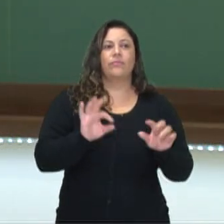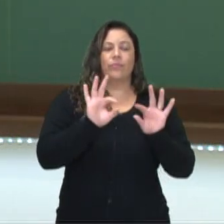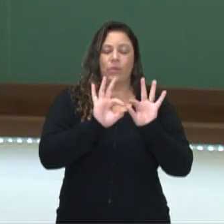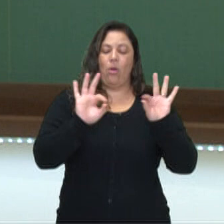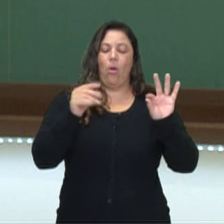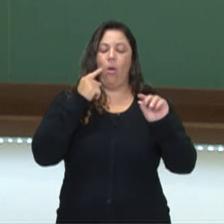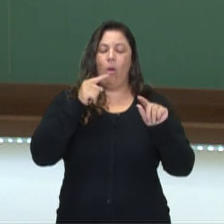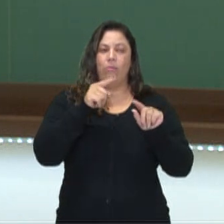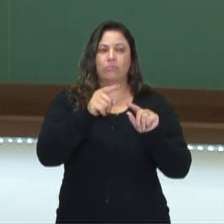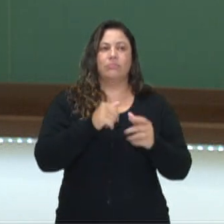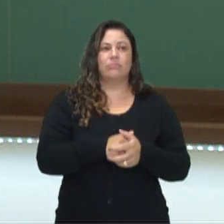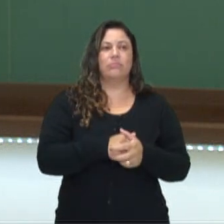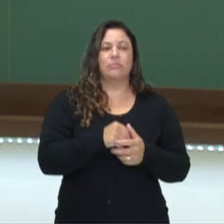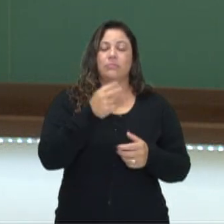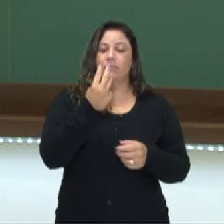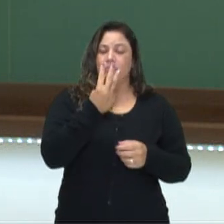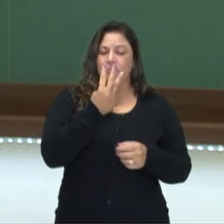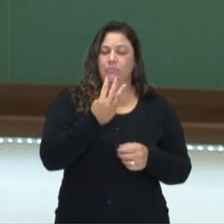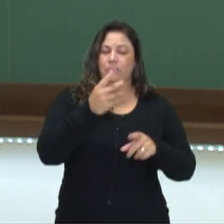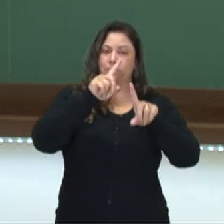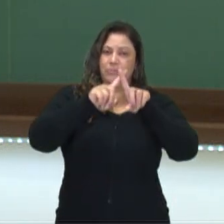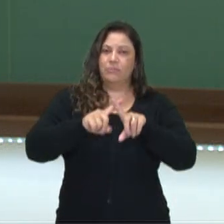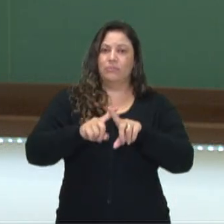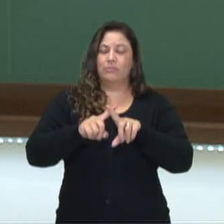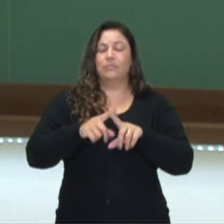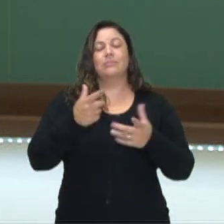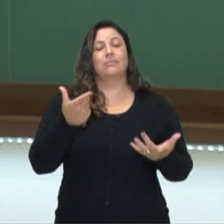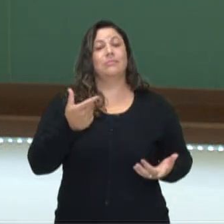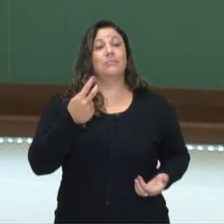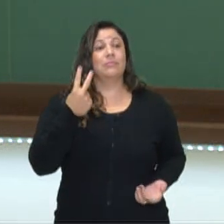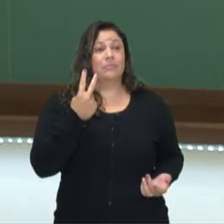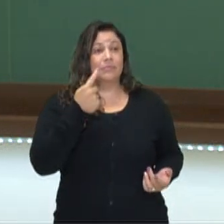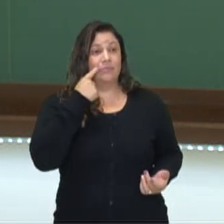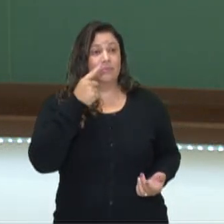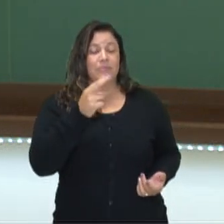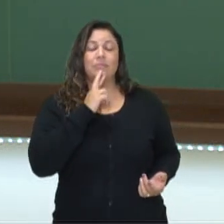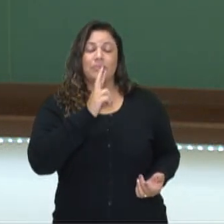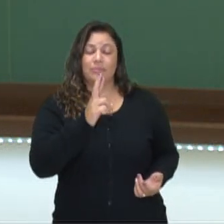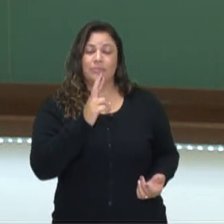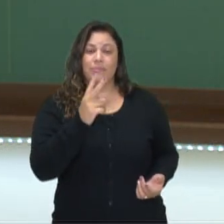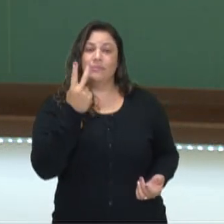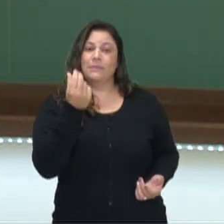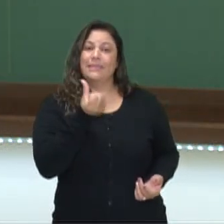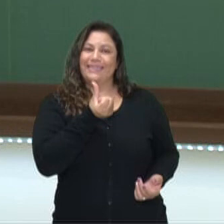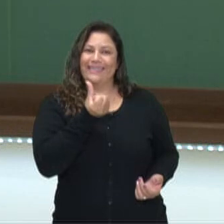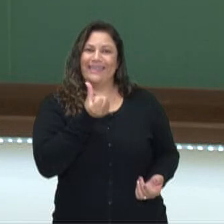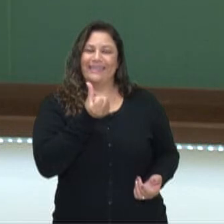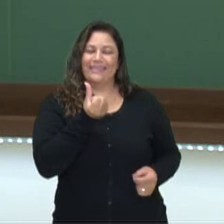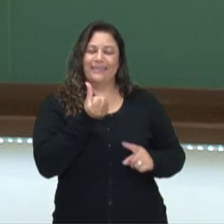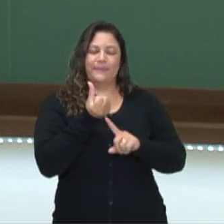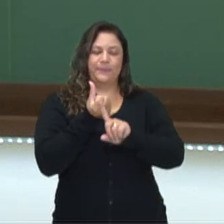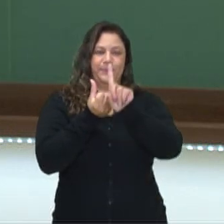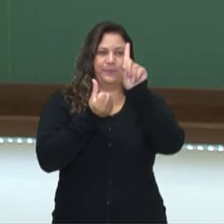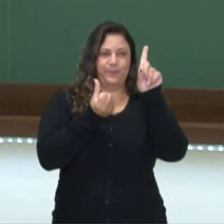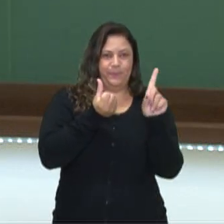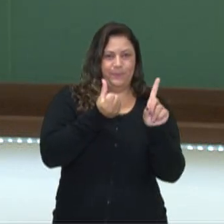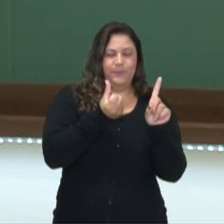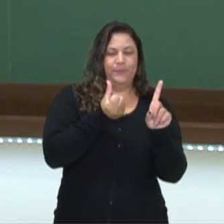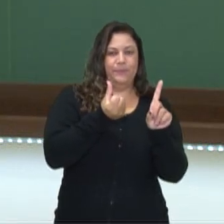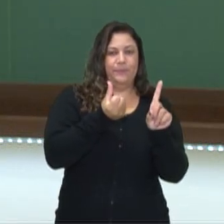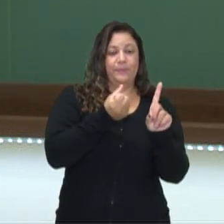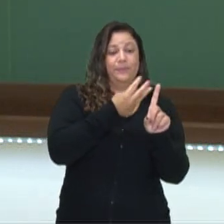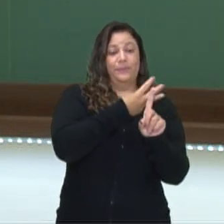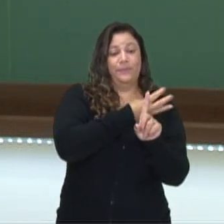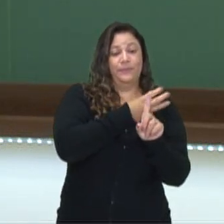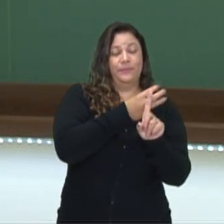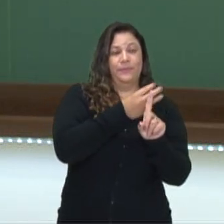quê? 3 vezes 2 unidades vai dar 6. 3 vezes 1 dezena vai dar